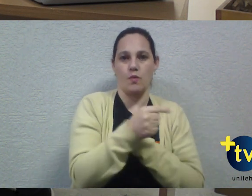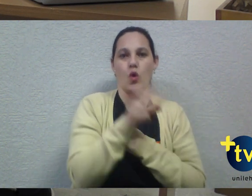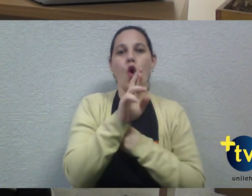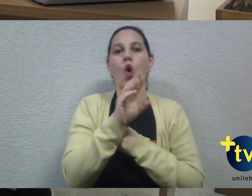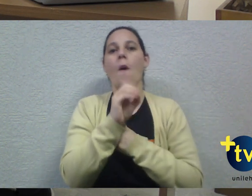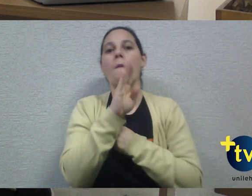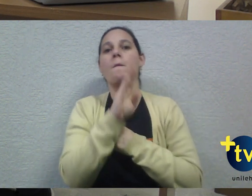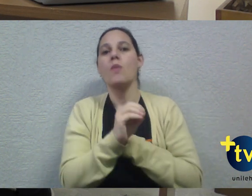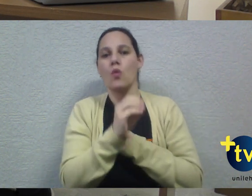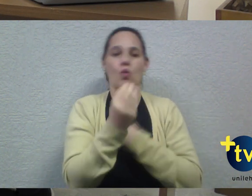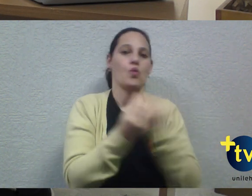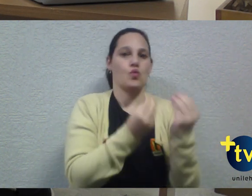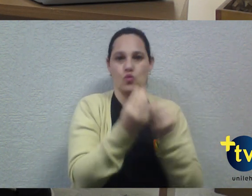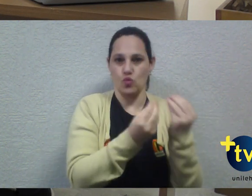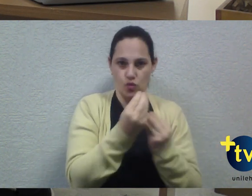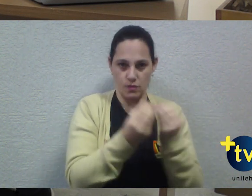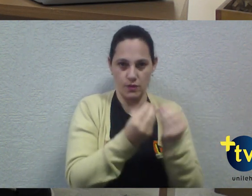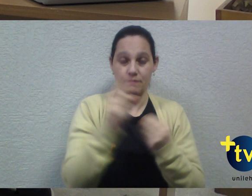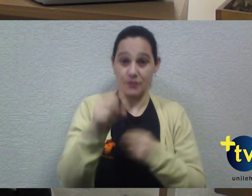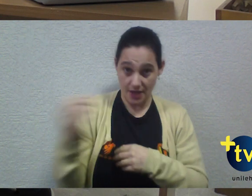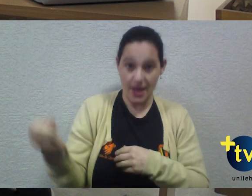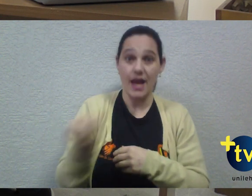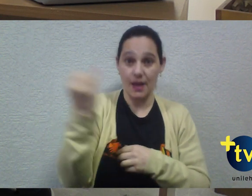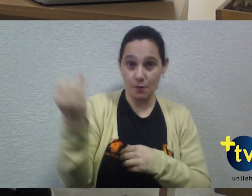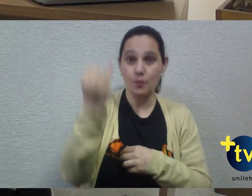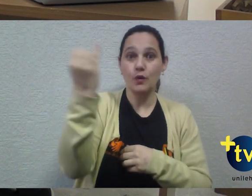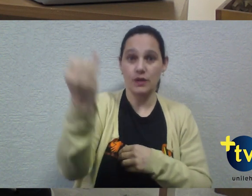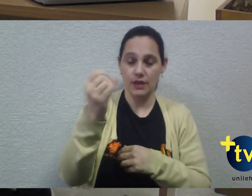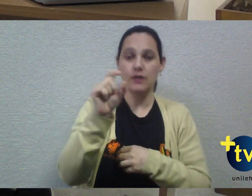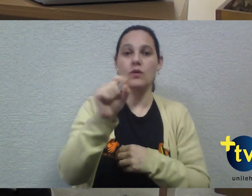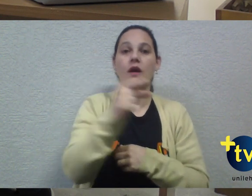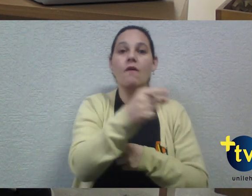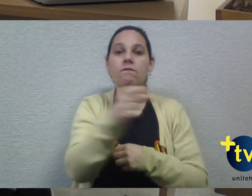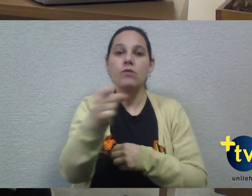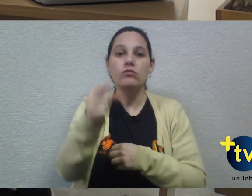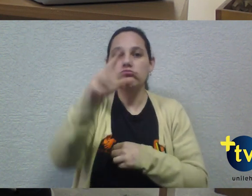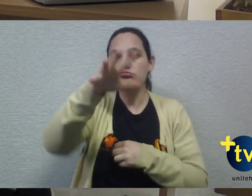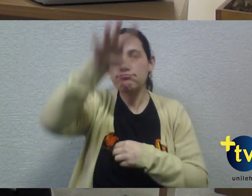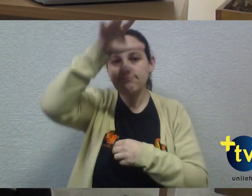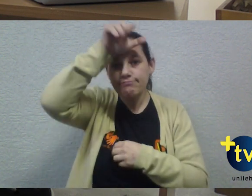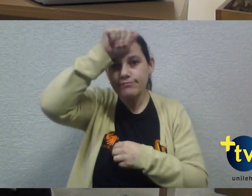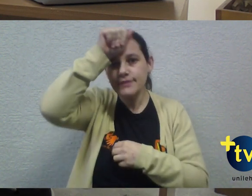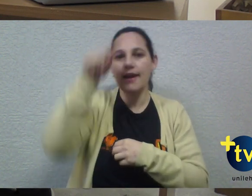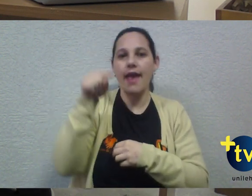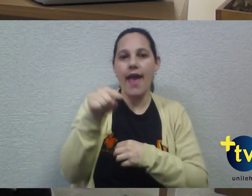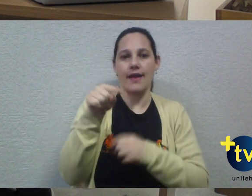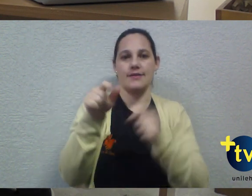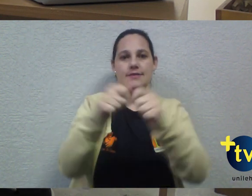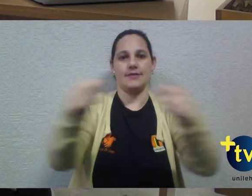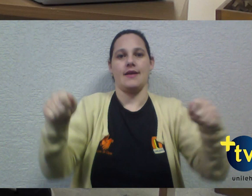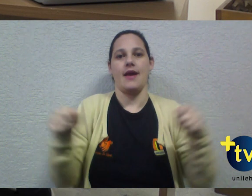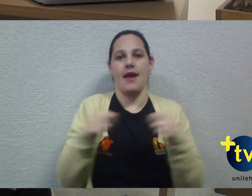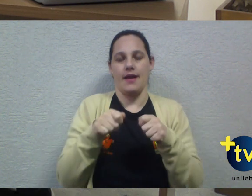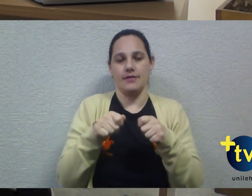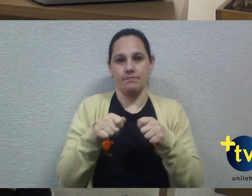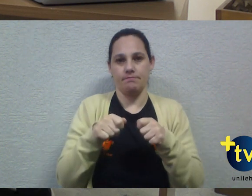computação. Ele só lê resultados 0 e 1. É muito importante você aprofundar um pouco dessa área da ciência cognitiva, porque uma